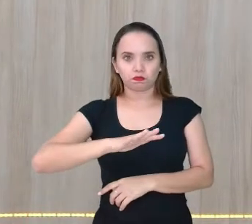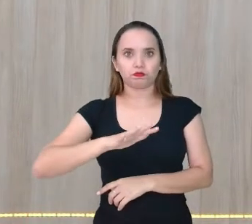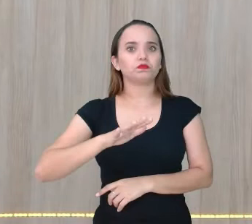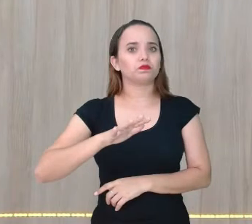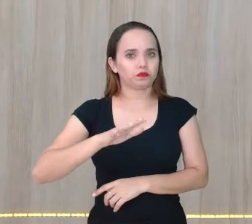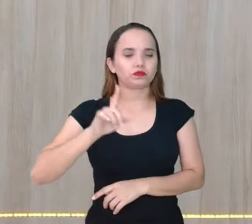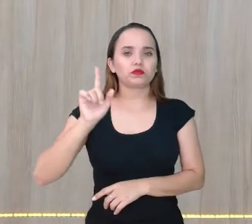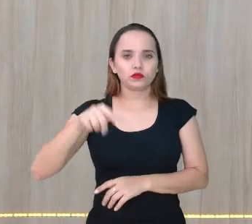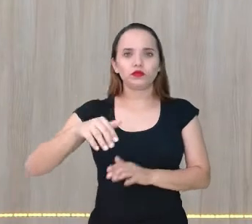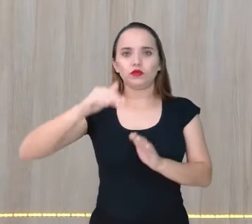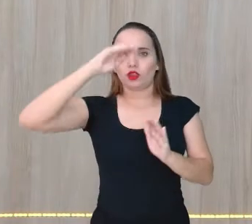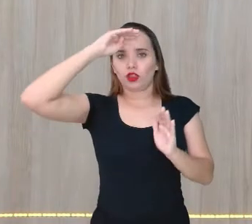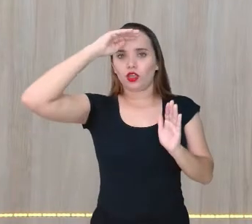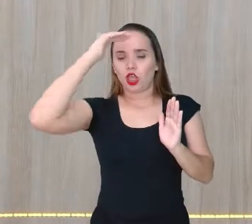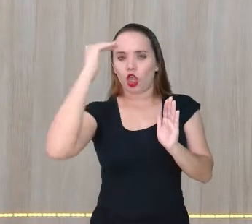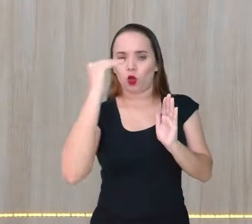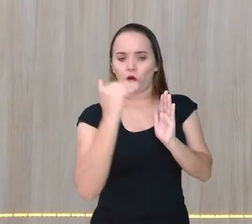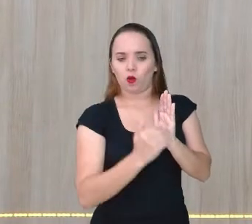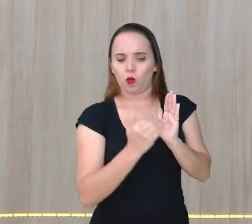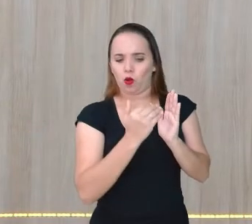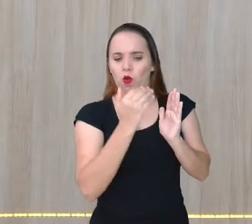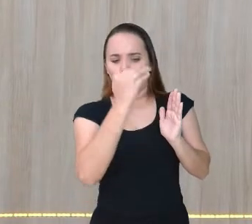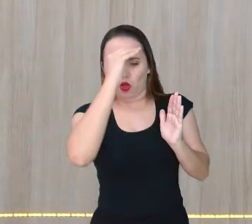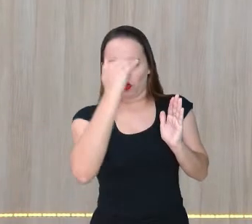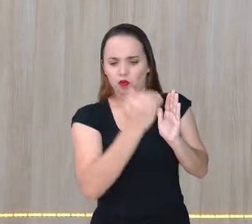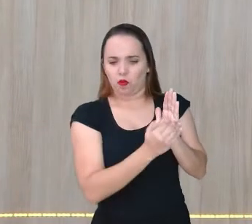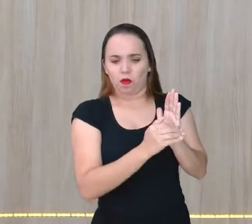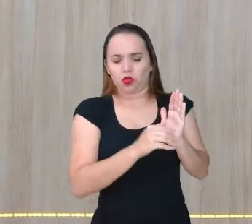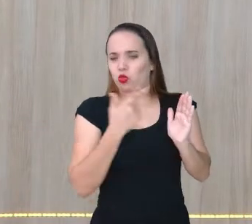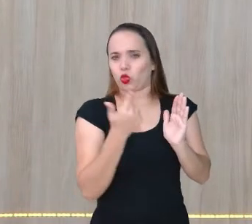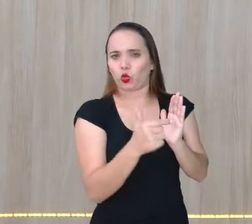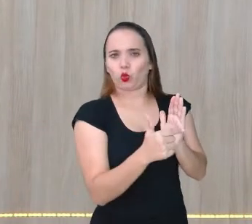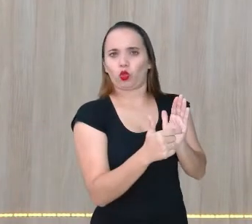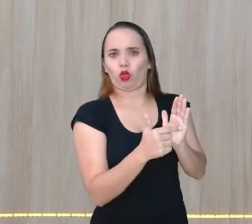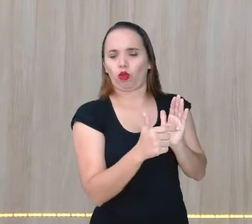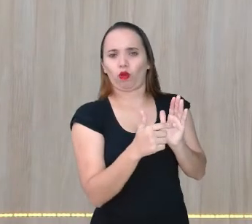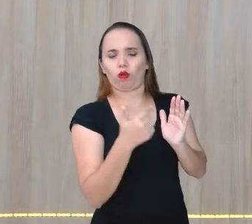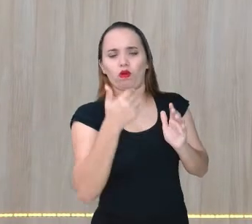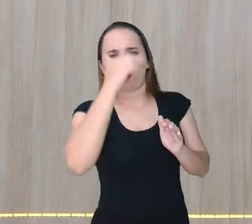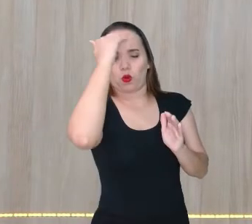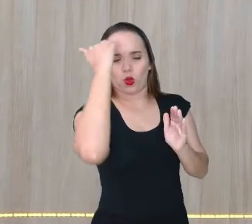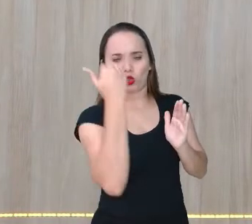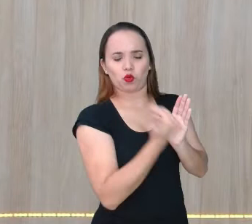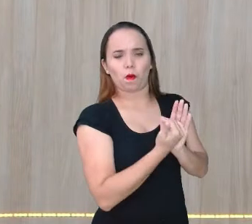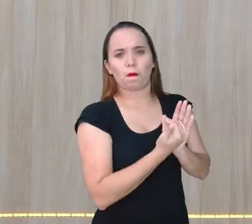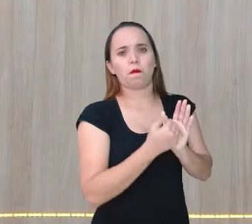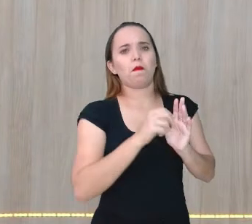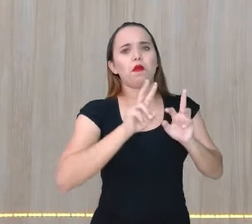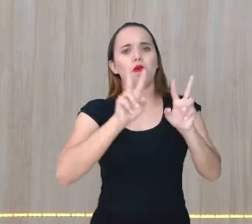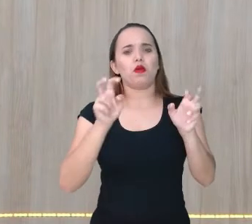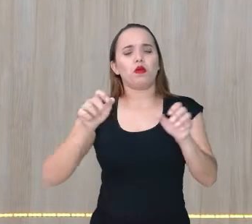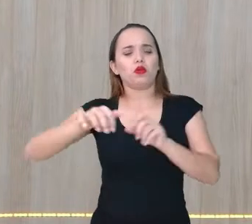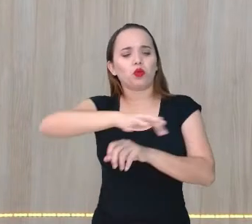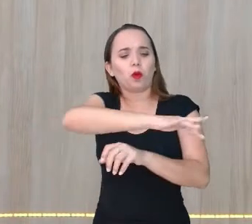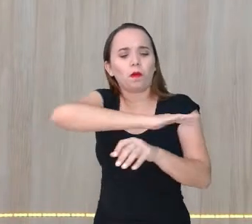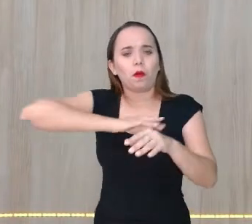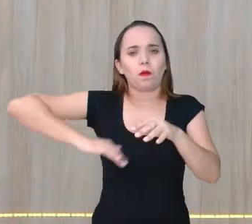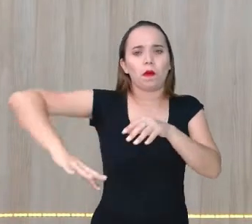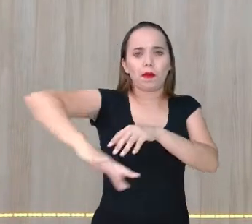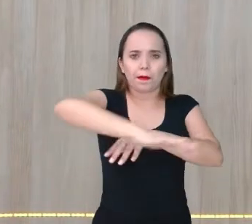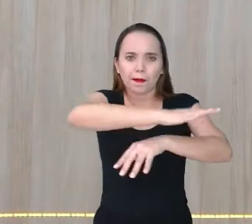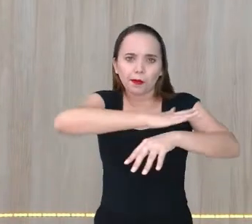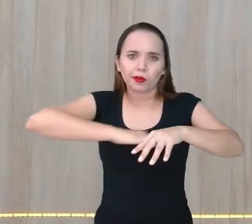de o país se desenvolver economicamente, porque afinal de contas a economia é fundamental. Então, quando a gente fala em meio ambiente, a gente está falando